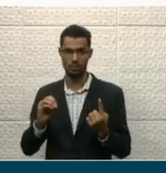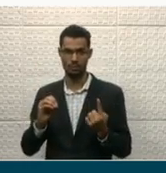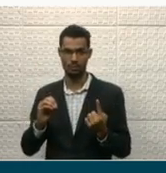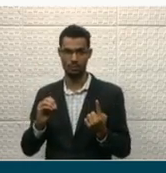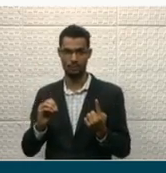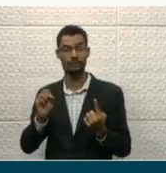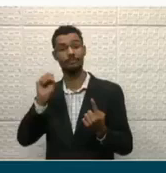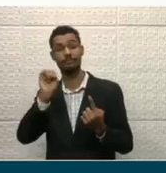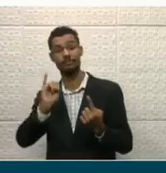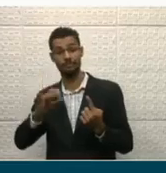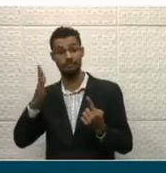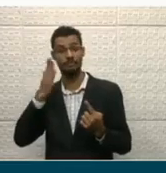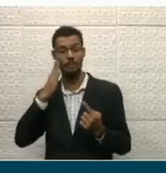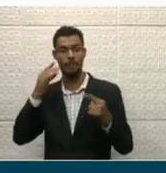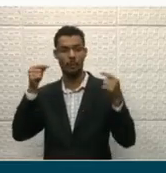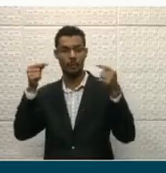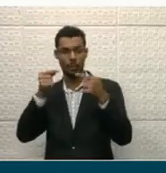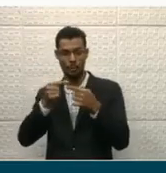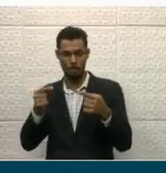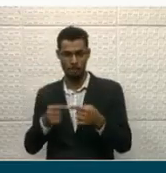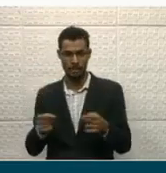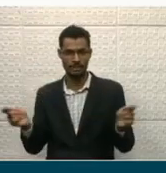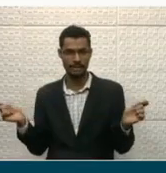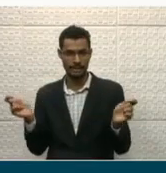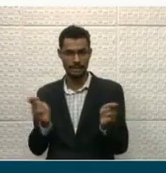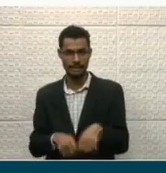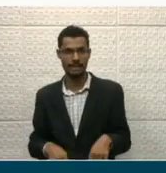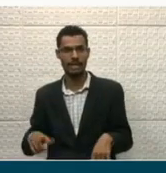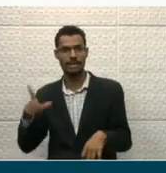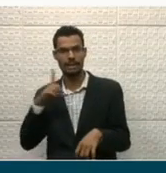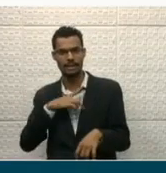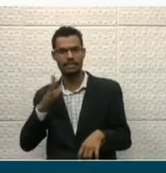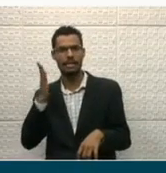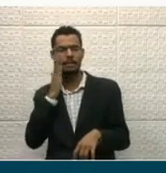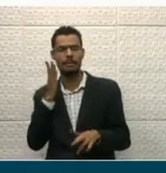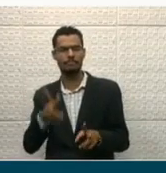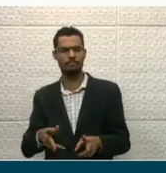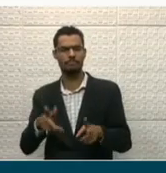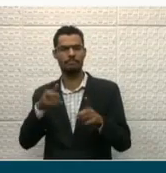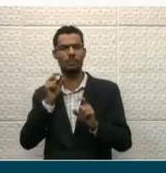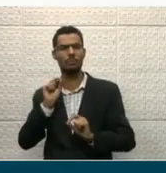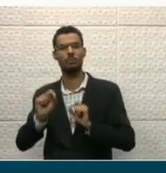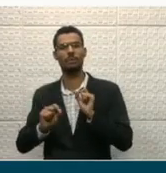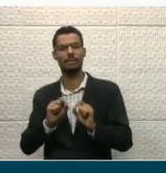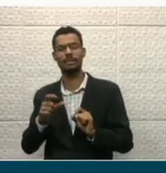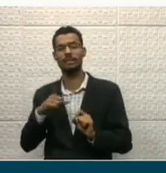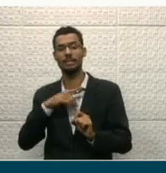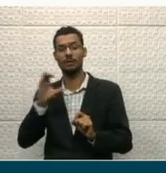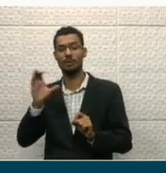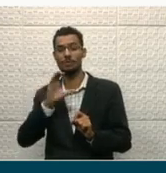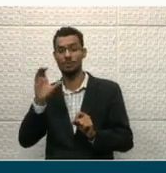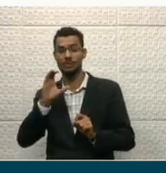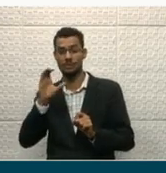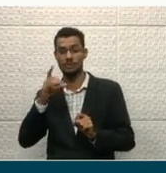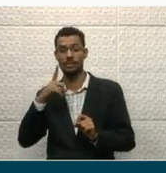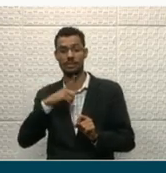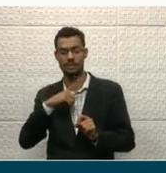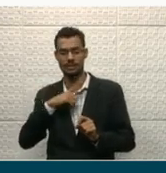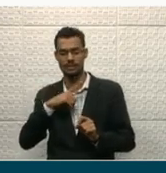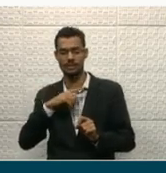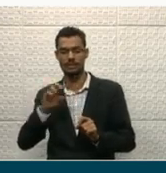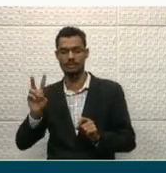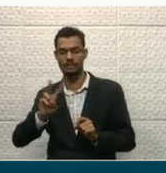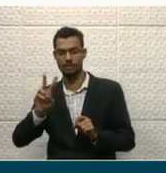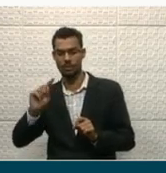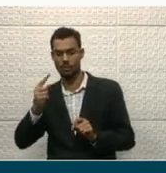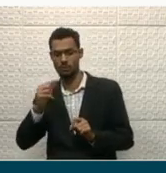Quando eu expresso essas combinações, eu consigo identificar coeficientes relativos ao vetor